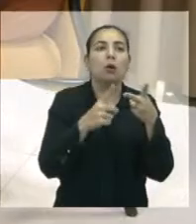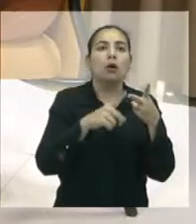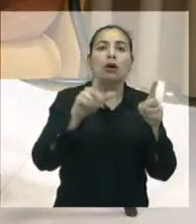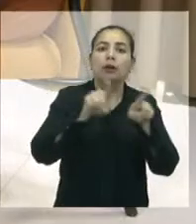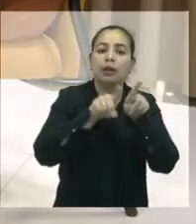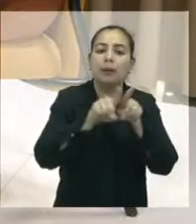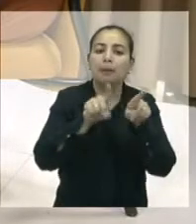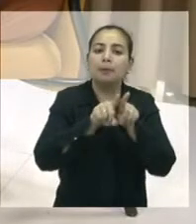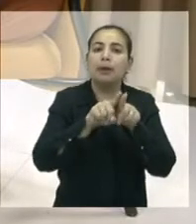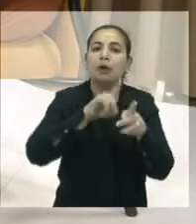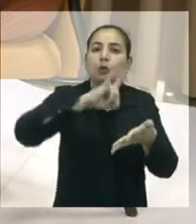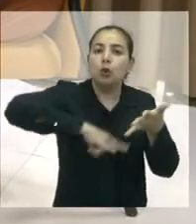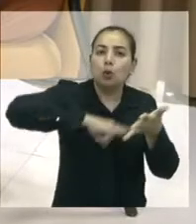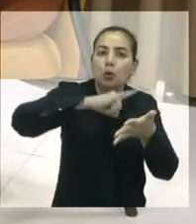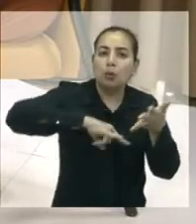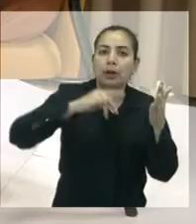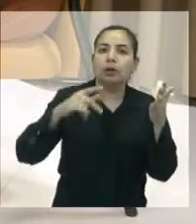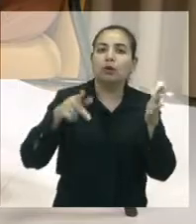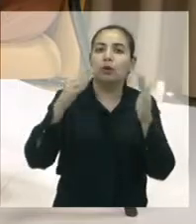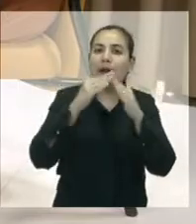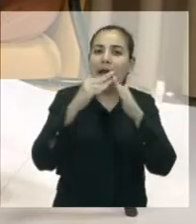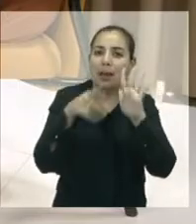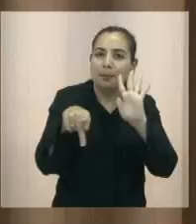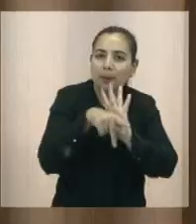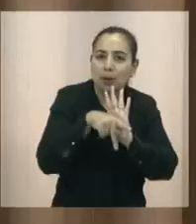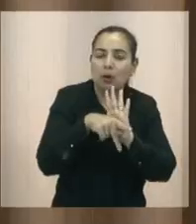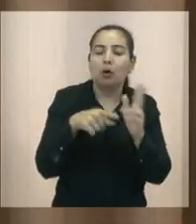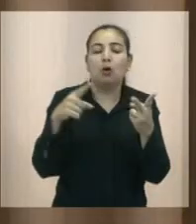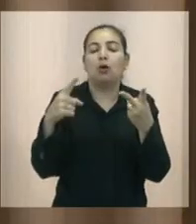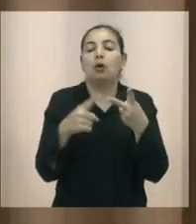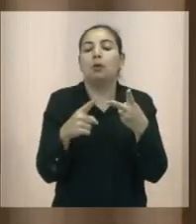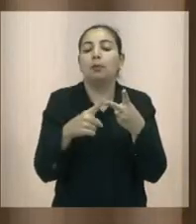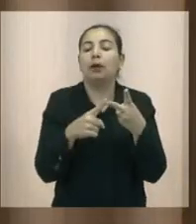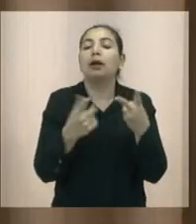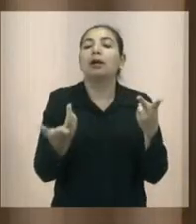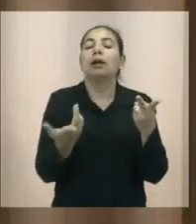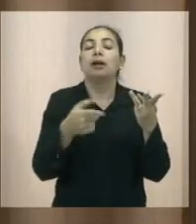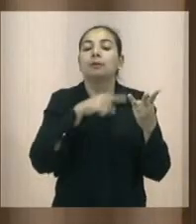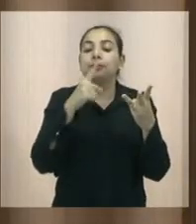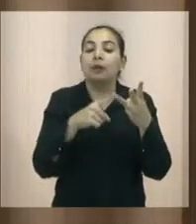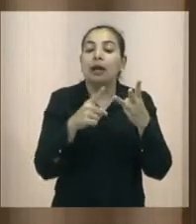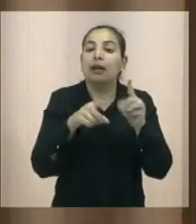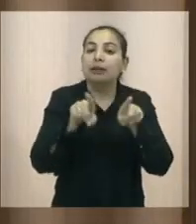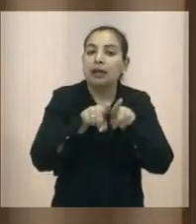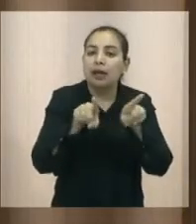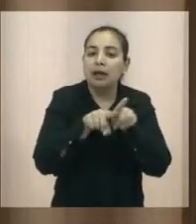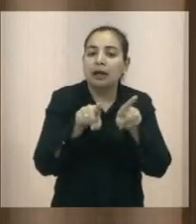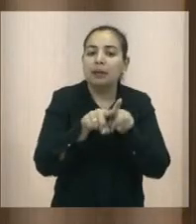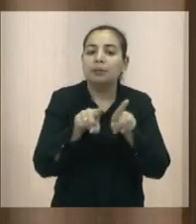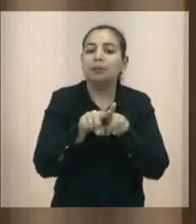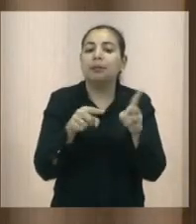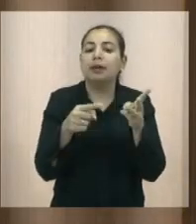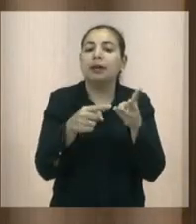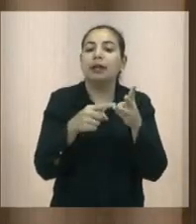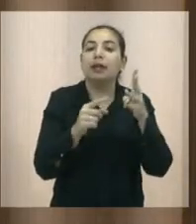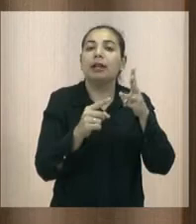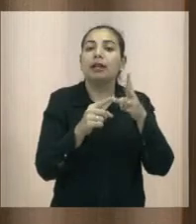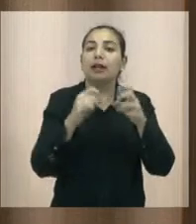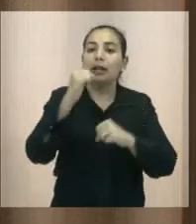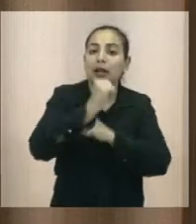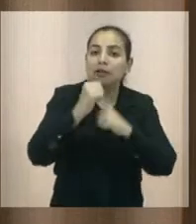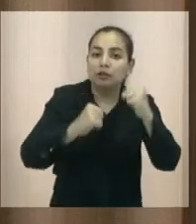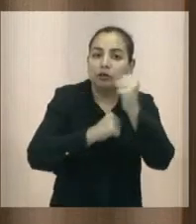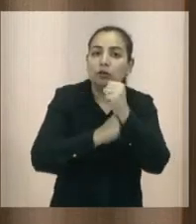casa. Sim, o papel da casa, a regularização fundiária de uma maneira geral, a questão social, que é tão importante, a infraestrutura